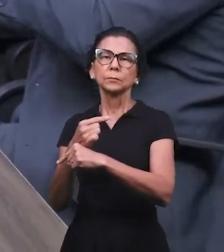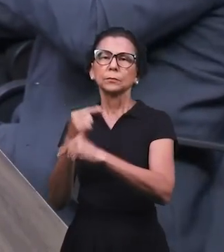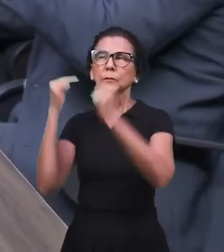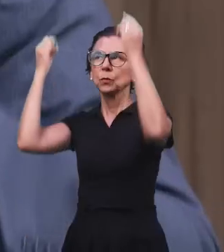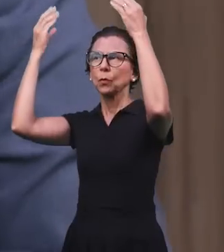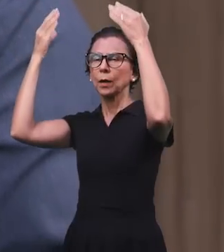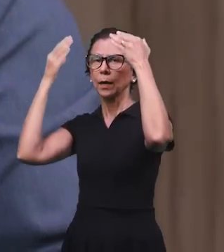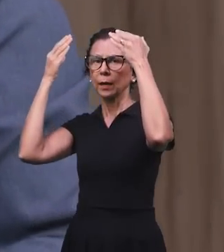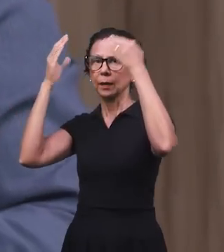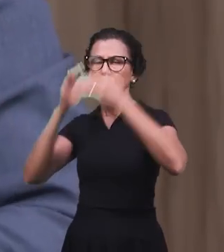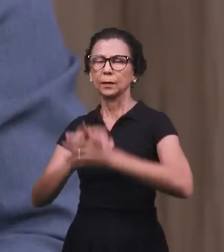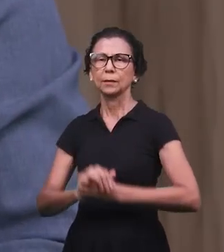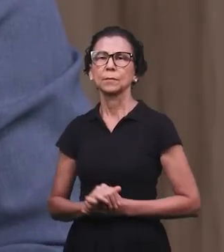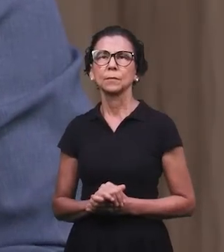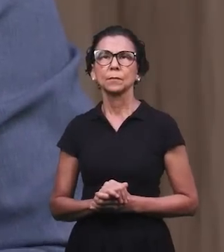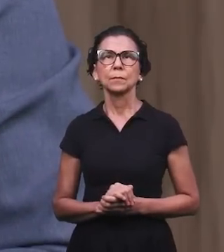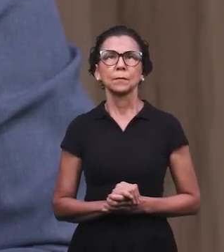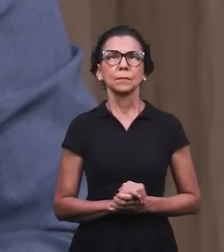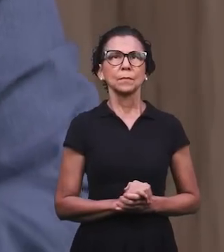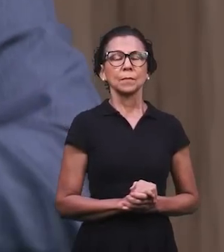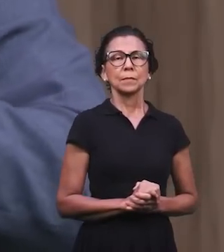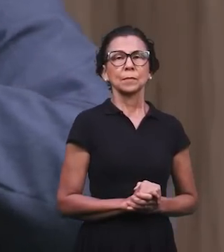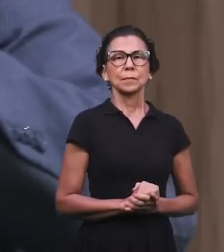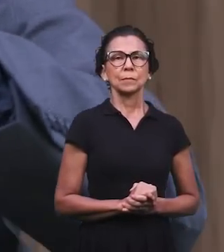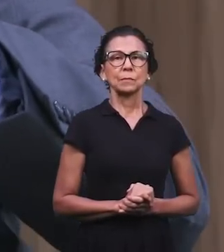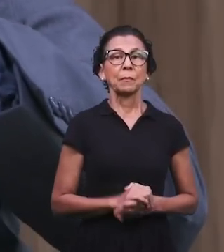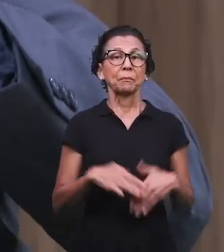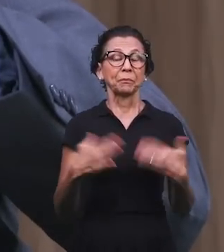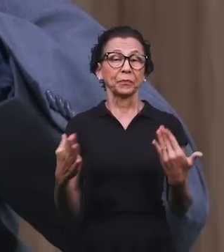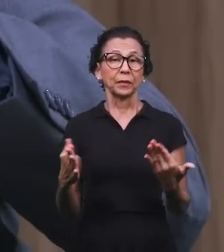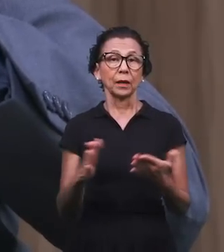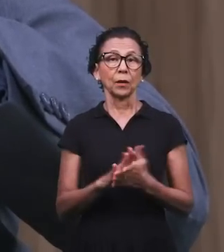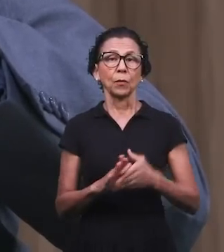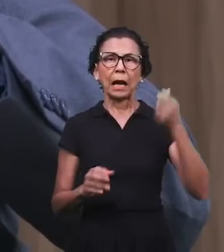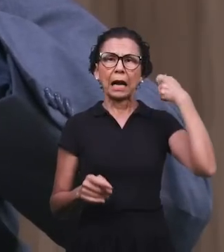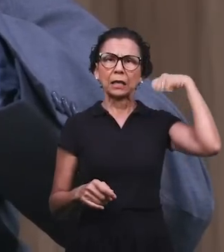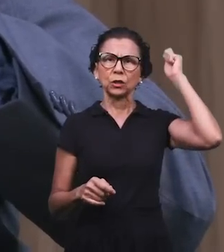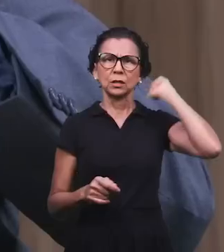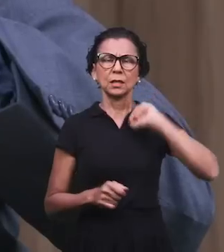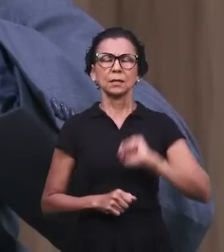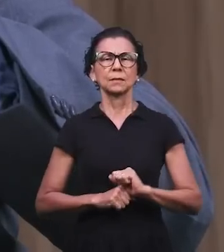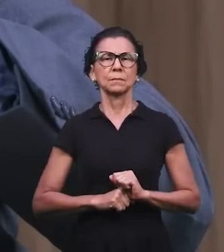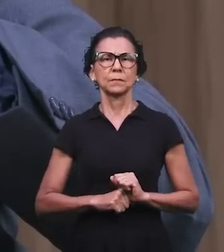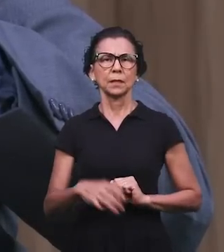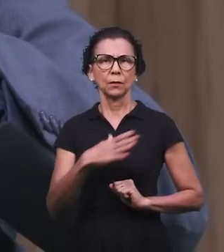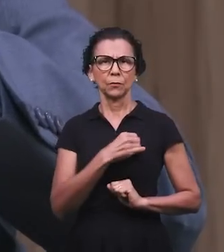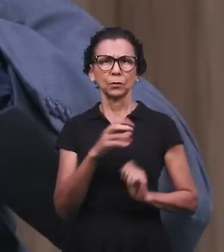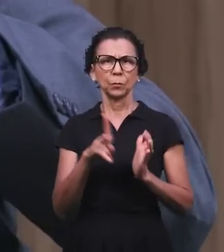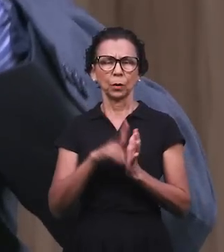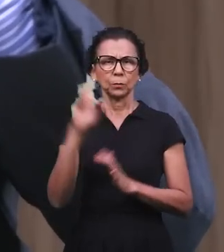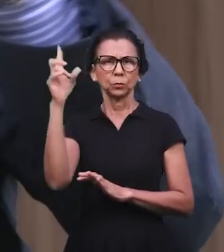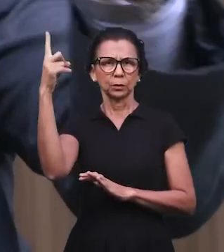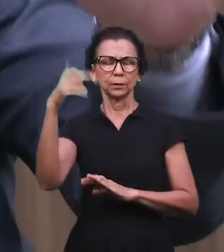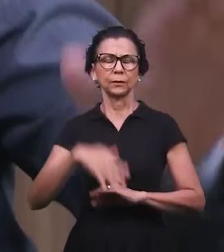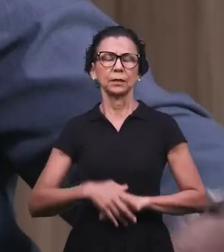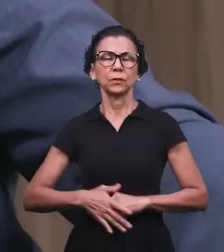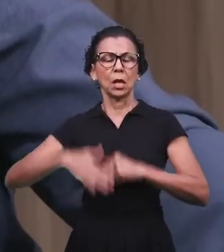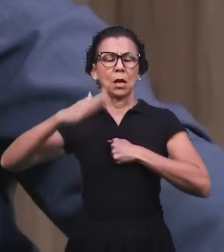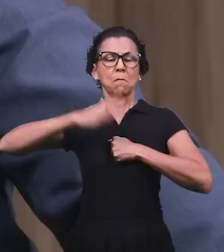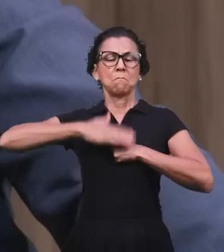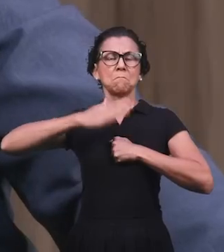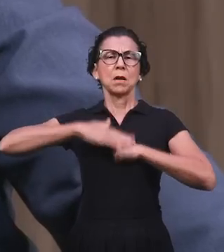se autoproclamar rei. Mas qual que é a diferença desses dois locais? Lá na fonte de Rogel, as ovelhas estavam